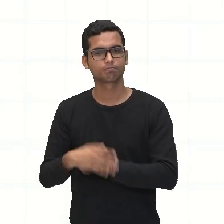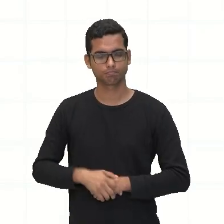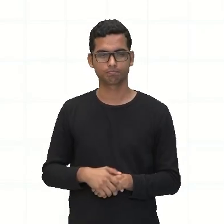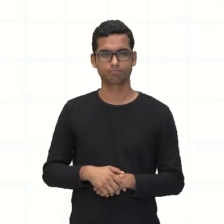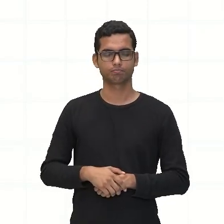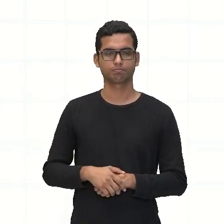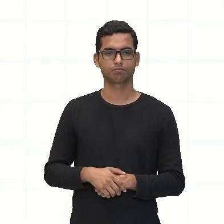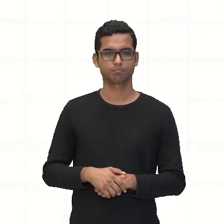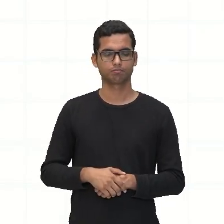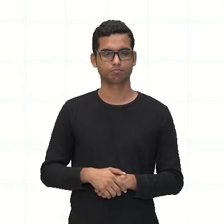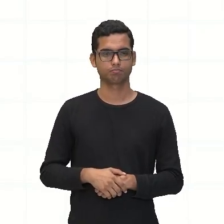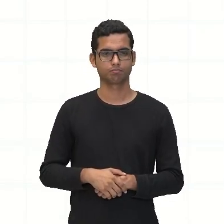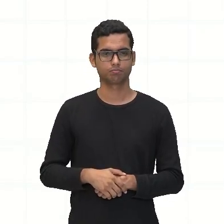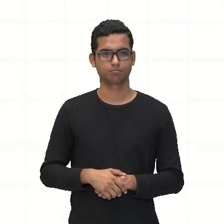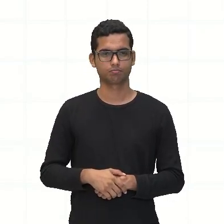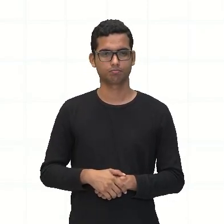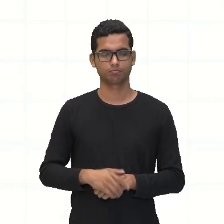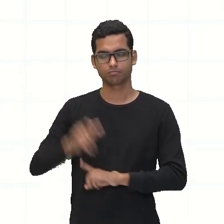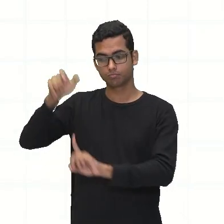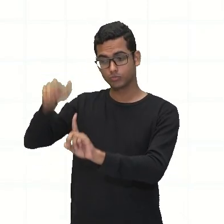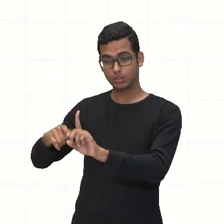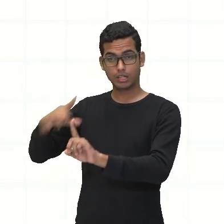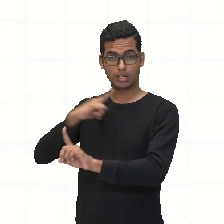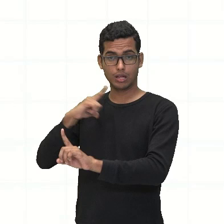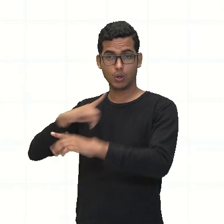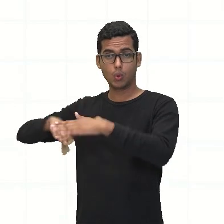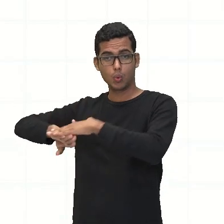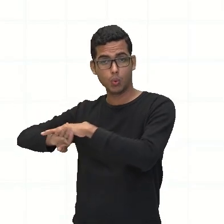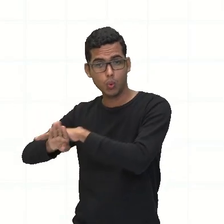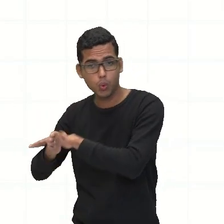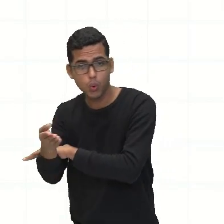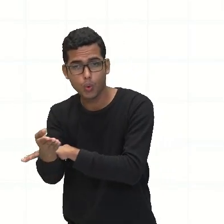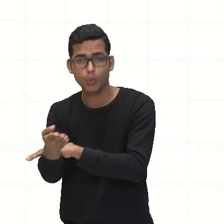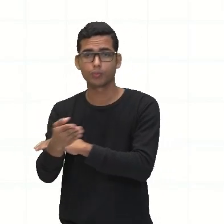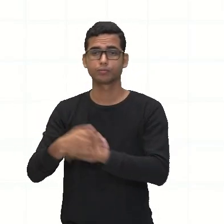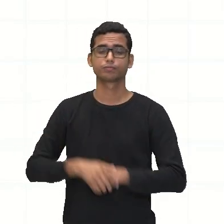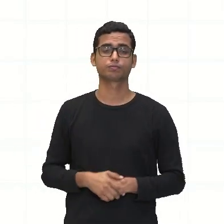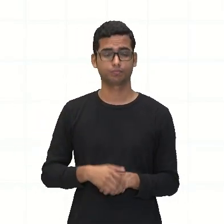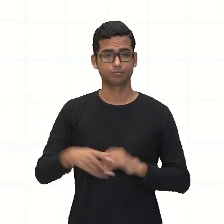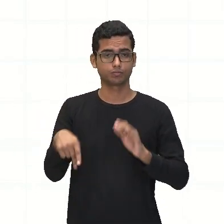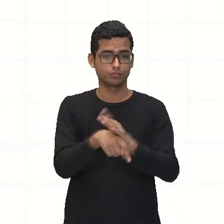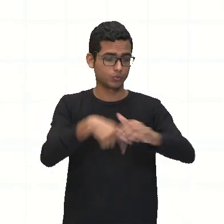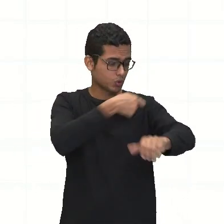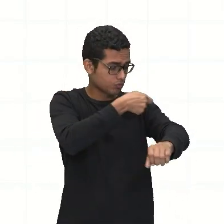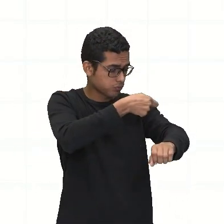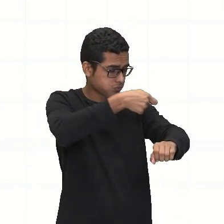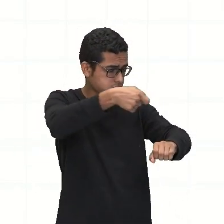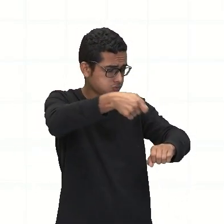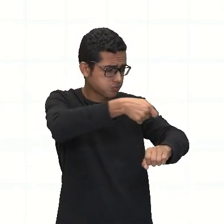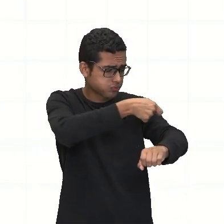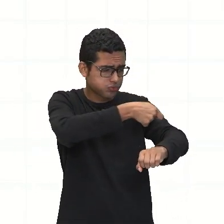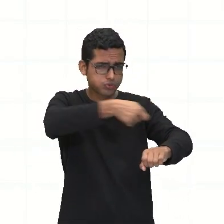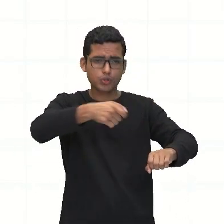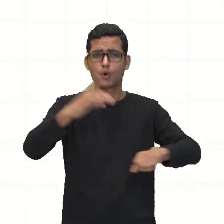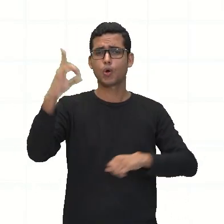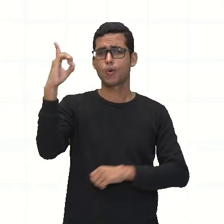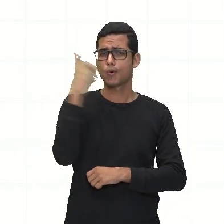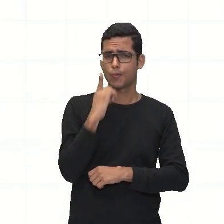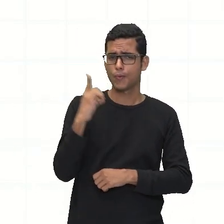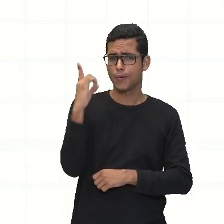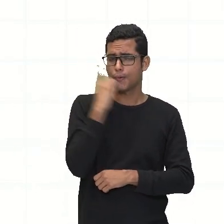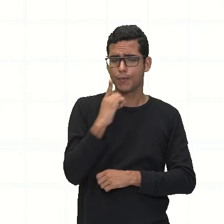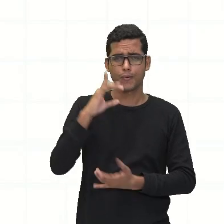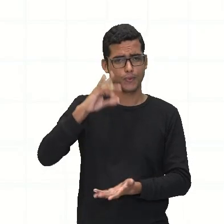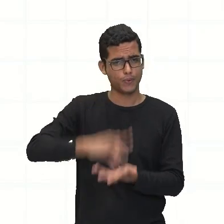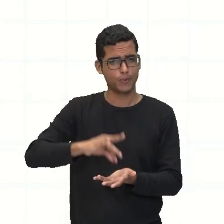eu poético ali tem o hábito, tem o costume de regar as plantas, né, todos os dias, conforme